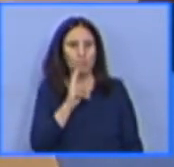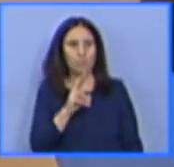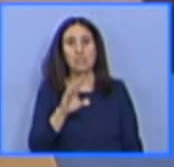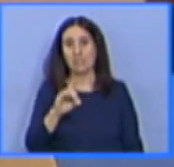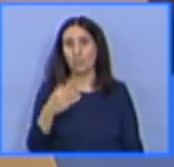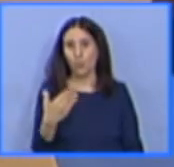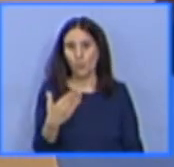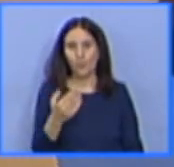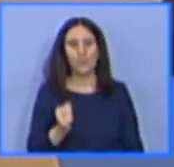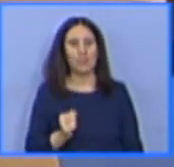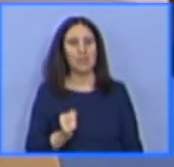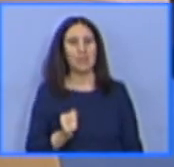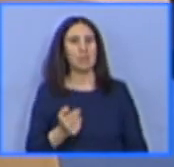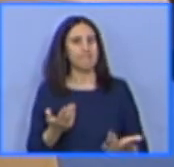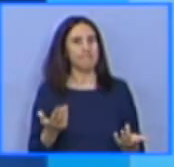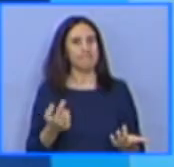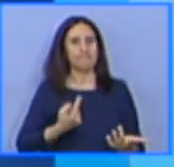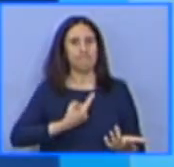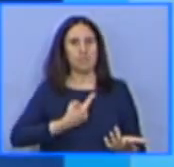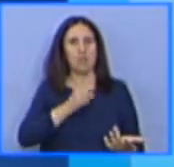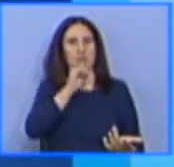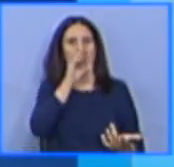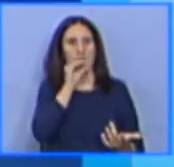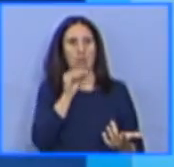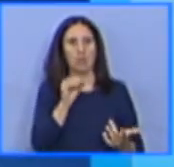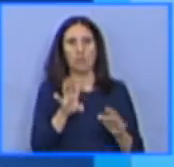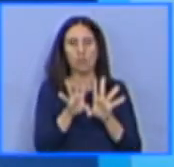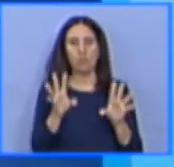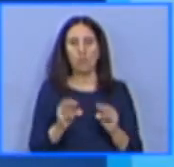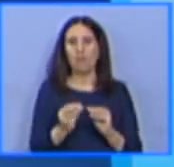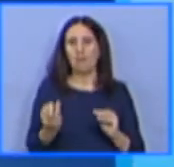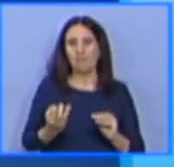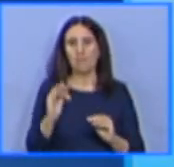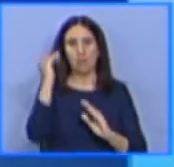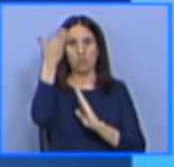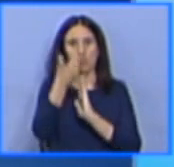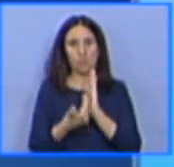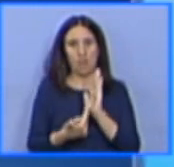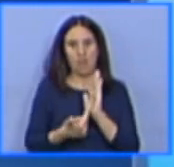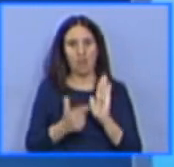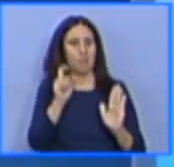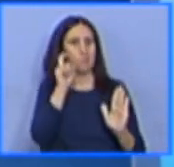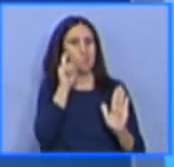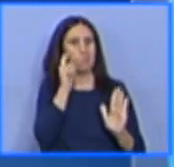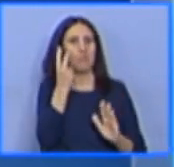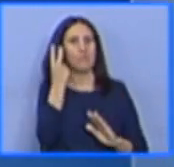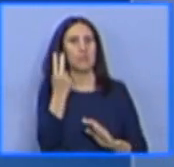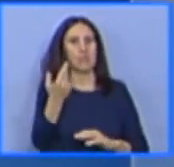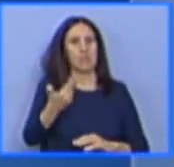1761. Temos que compreender que o facto de termos na nossa Constituição a garantia do direito à